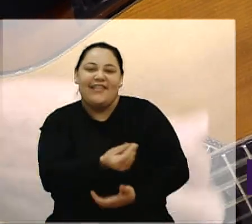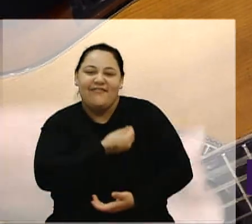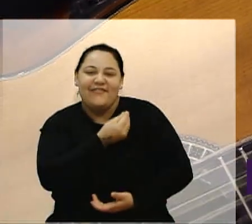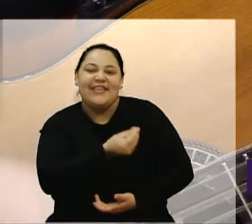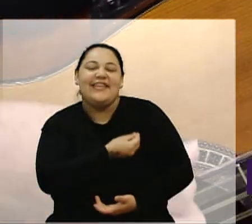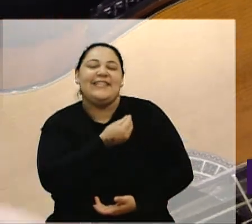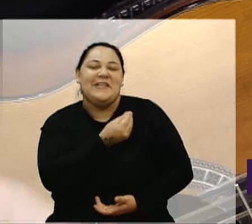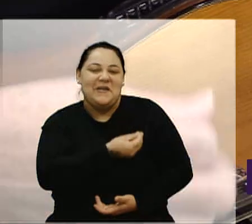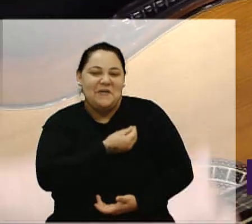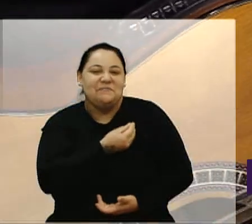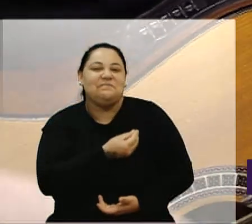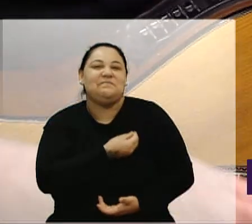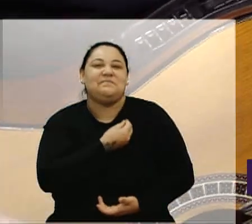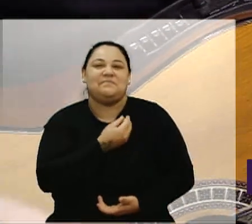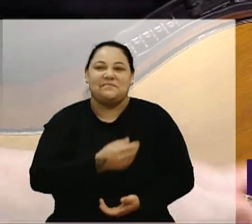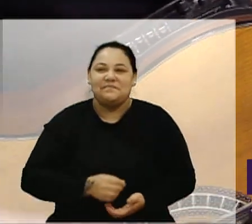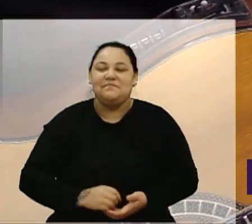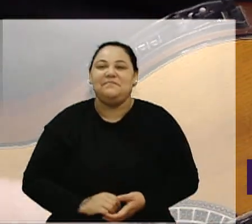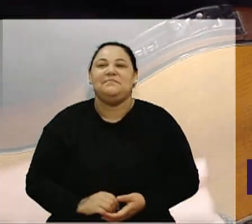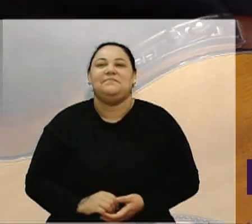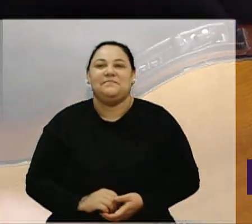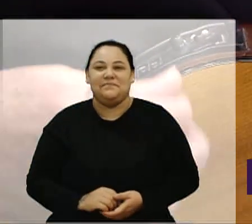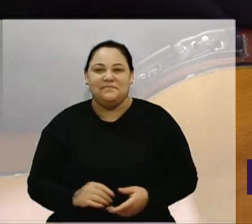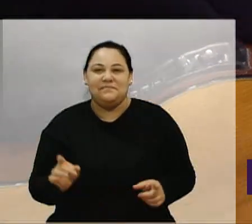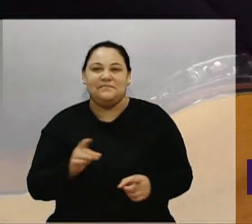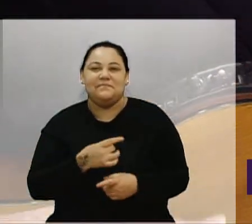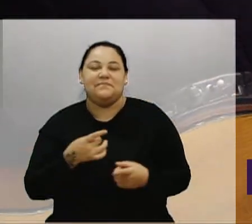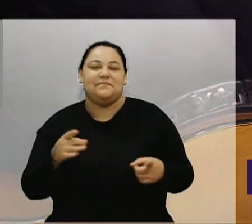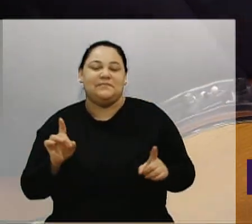fé na vida.